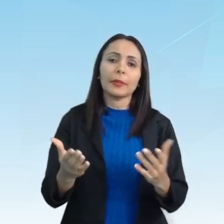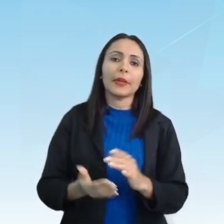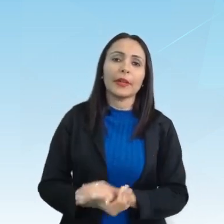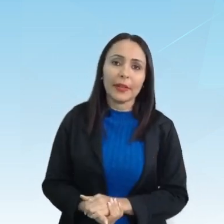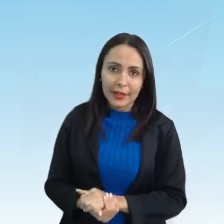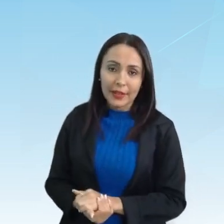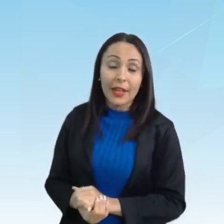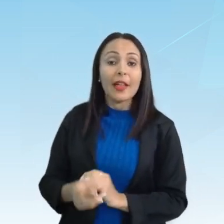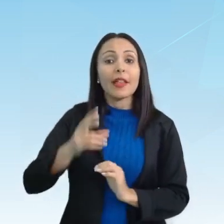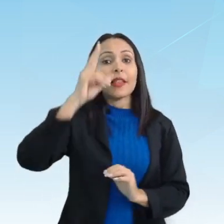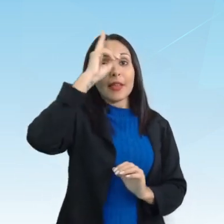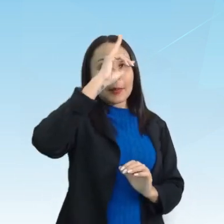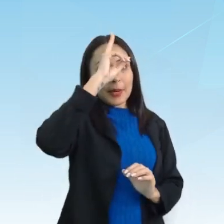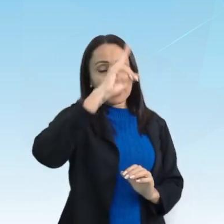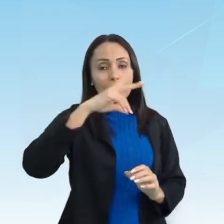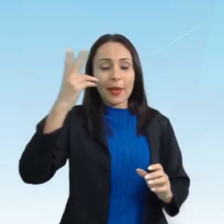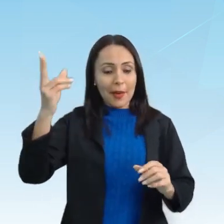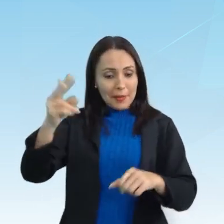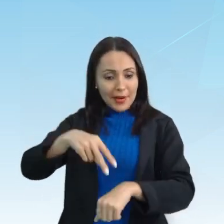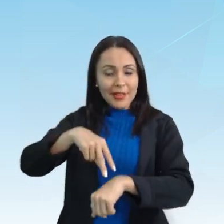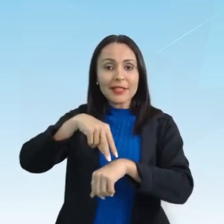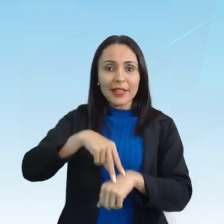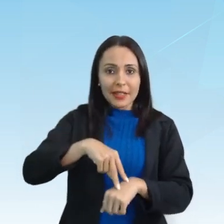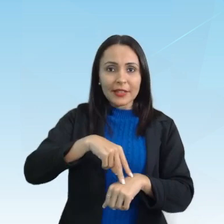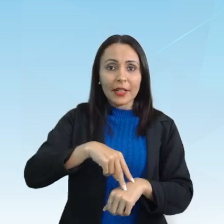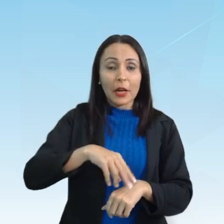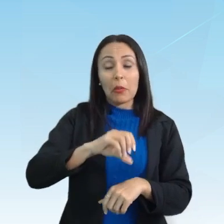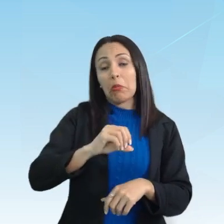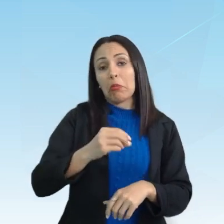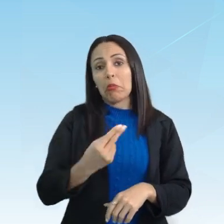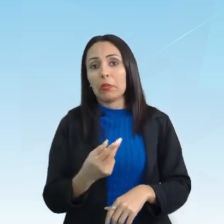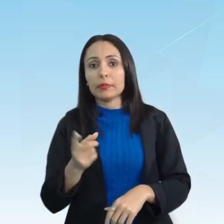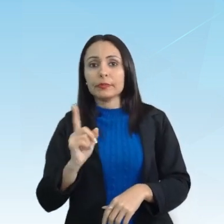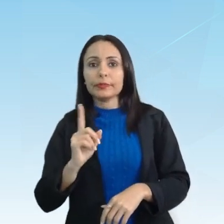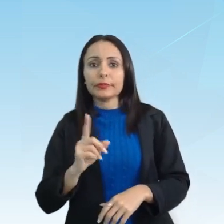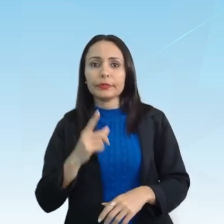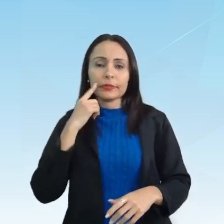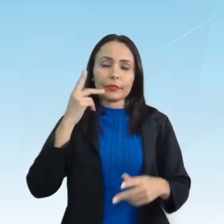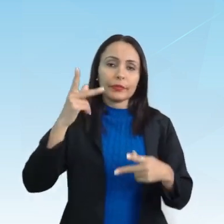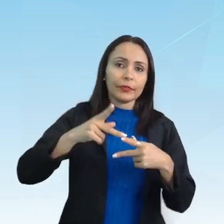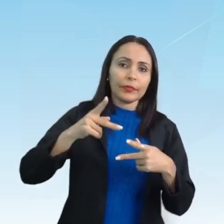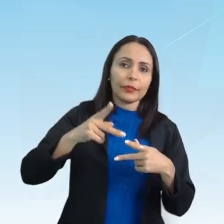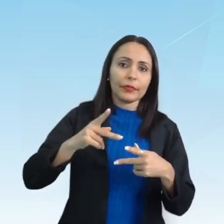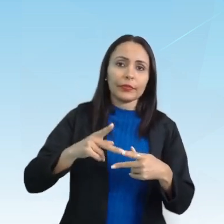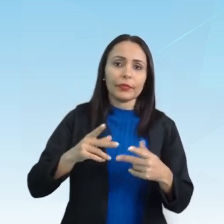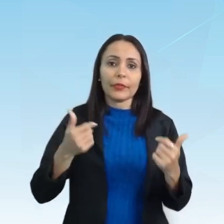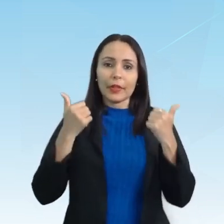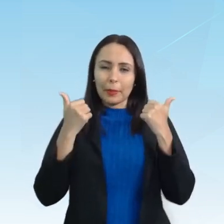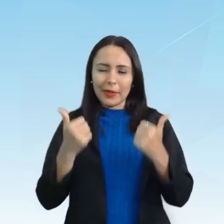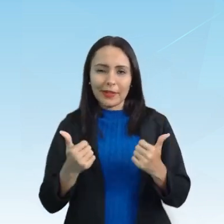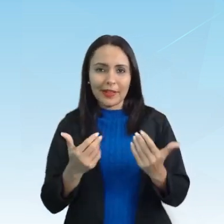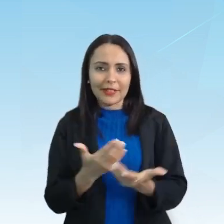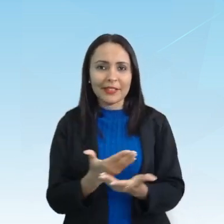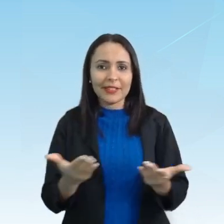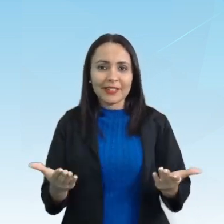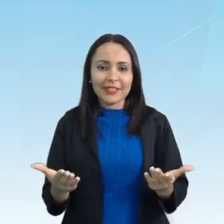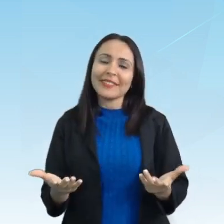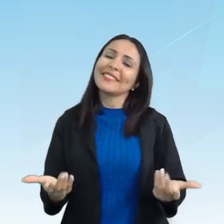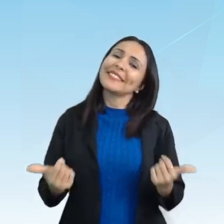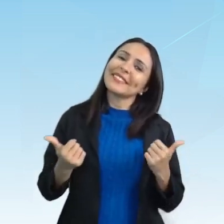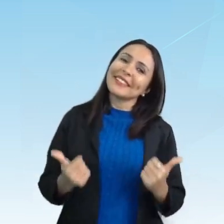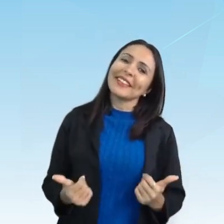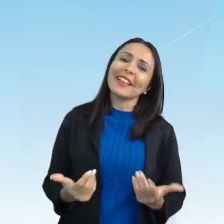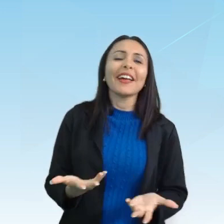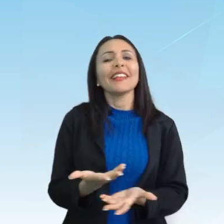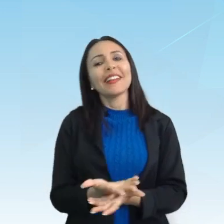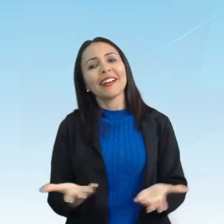regido. Lembrar a presença ou não da preposição. Ficar bem ligado nisso, tá certo? Então,